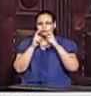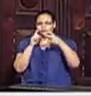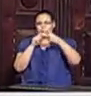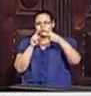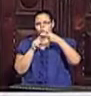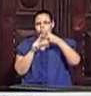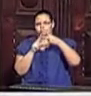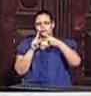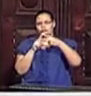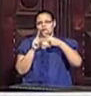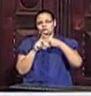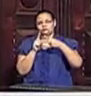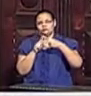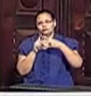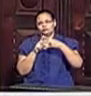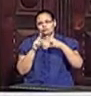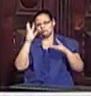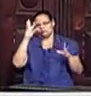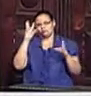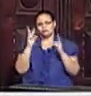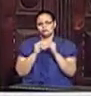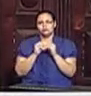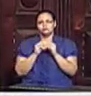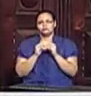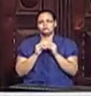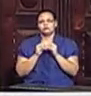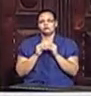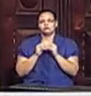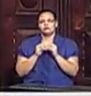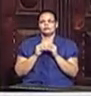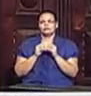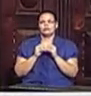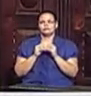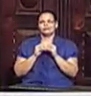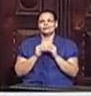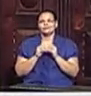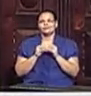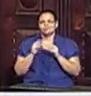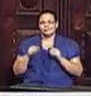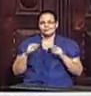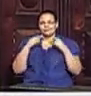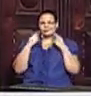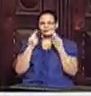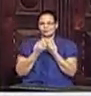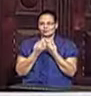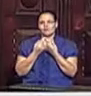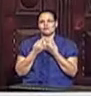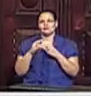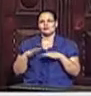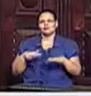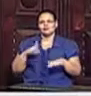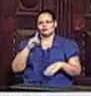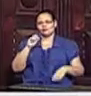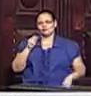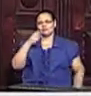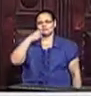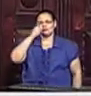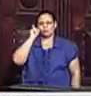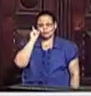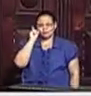pontos. Primeiro, fazer um breve resumo da excelente audiência pública que tivemos no dia de